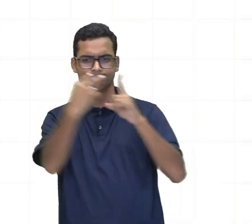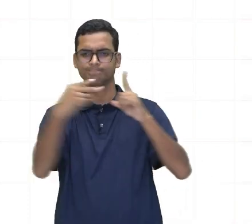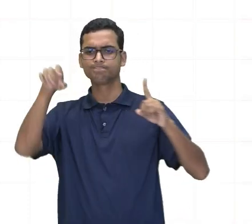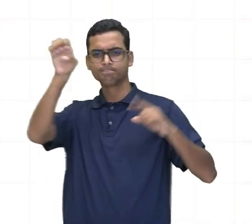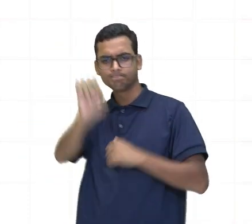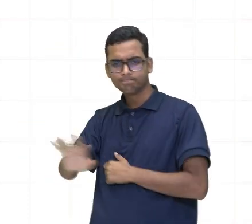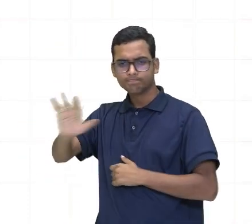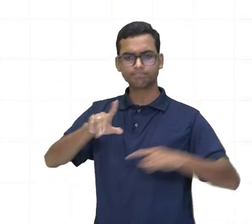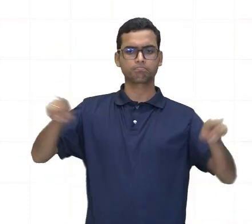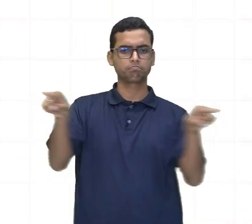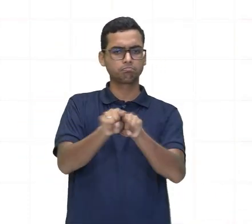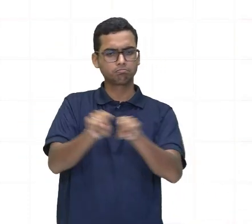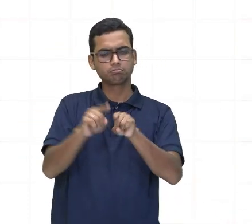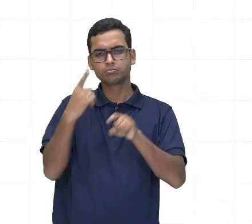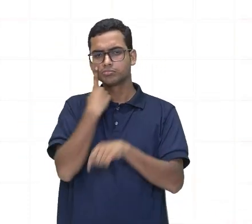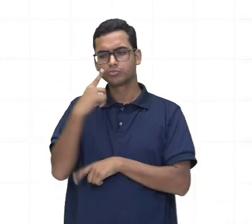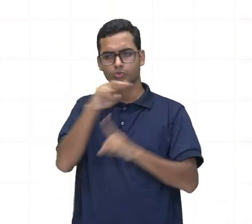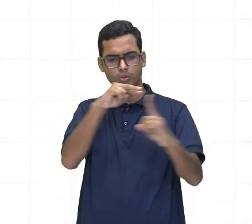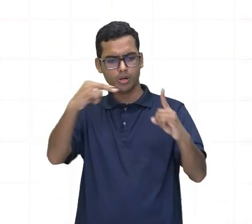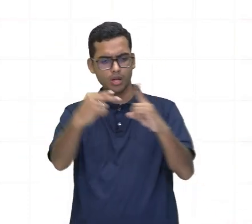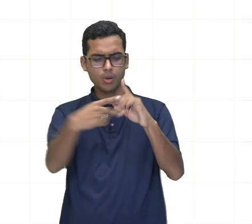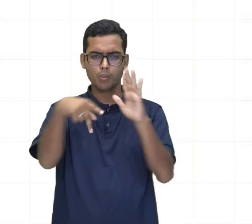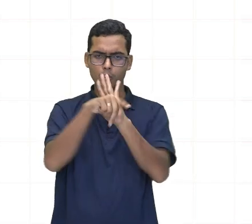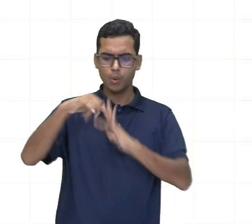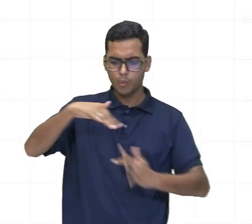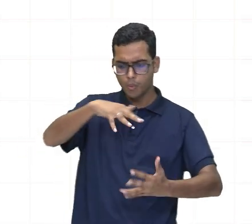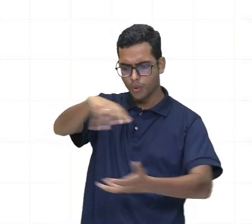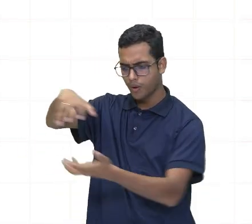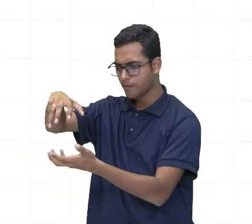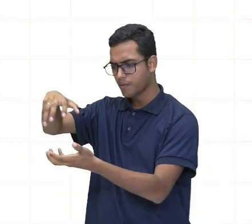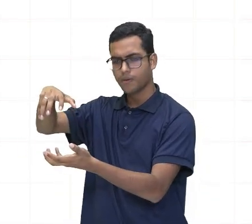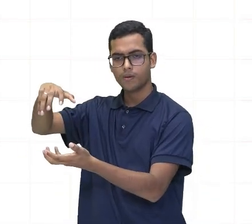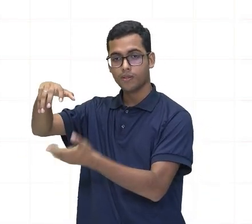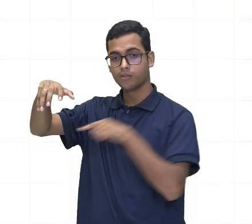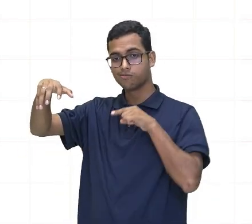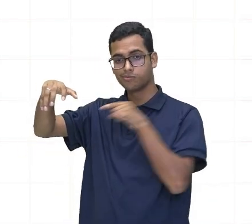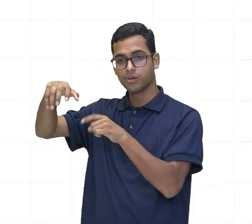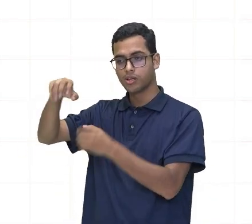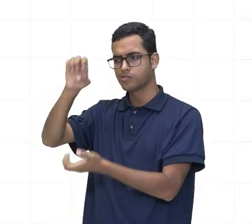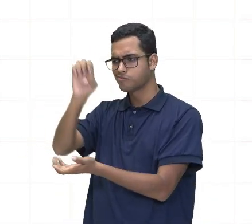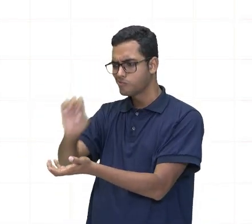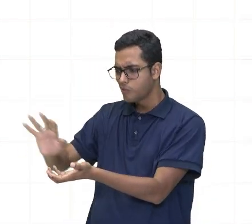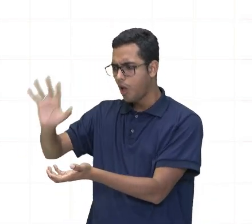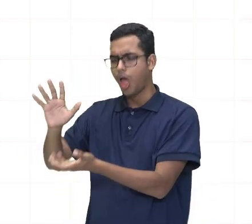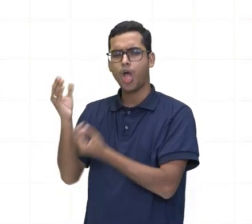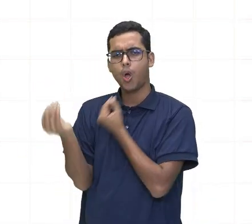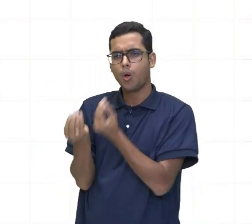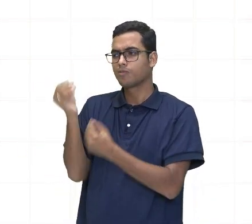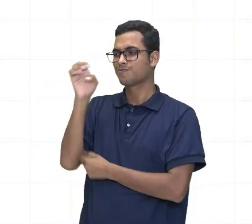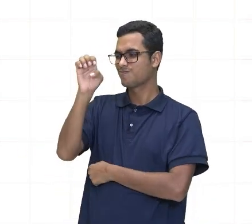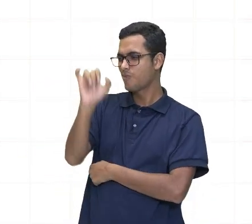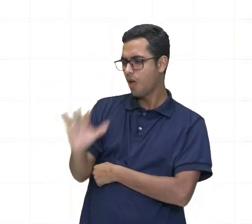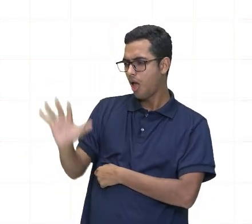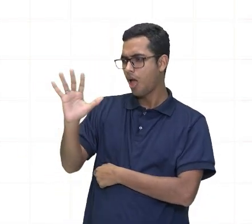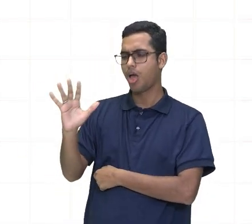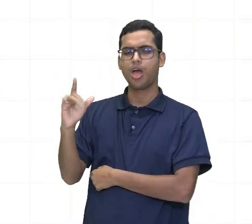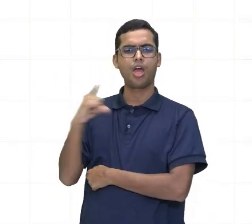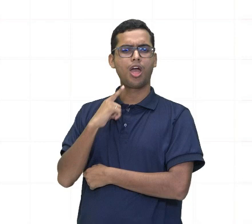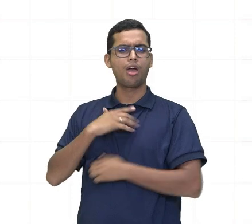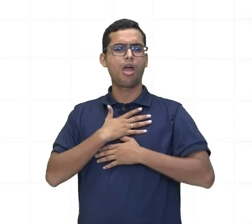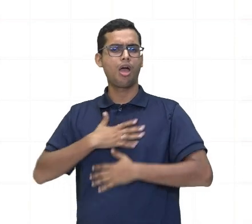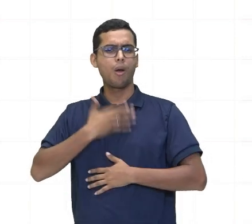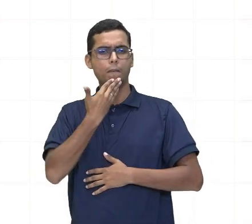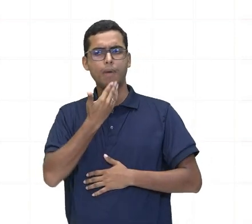de acordo com essa visão de mundo, o que é da Europa é o melhor, é o mais desenvolvido, é o mais